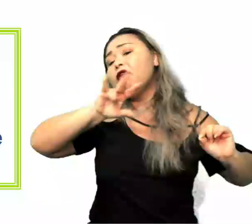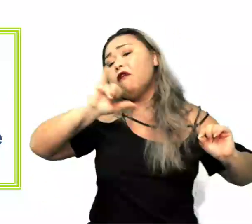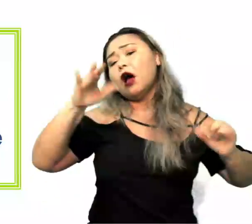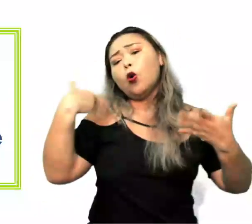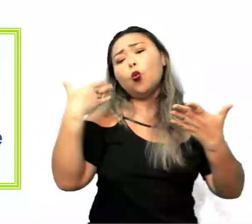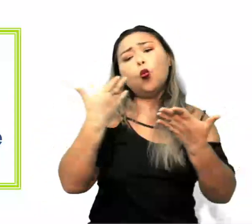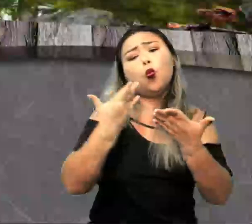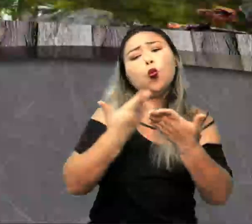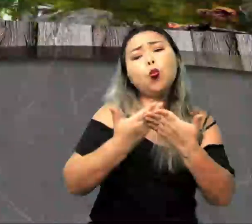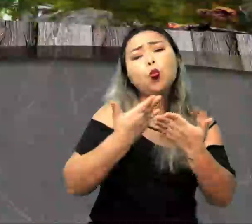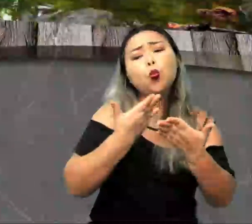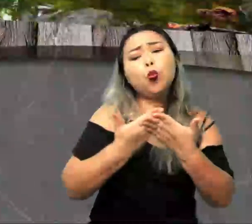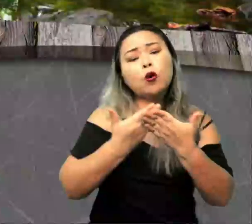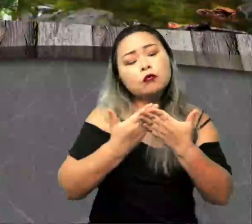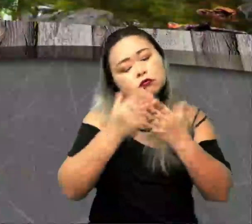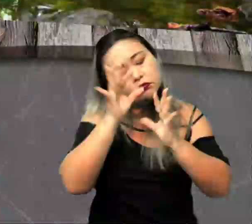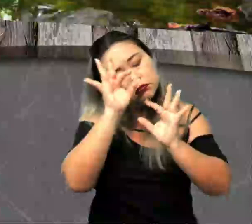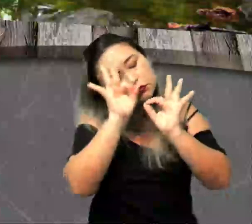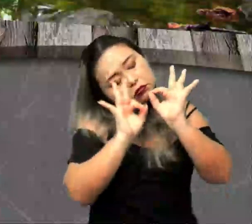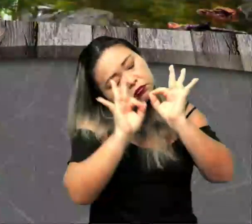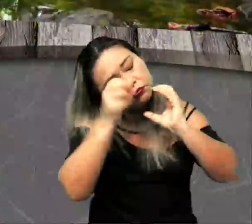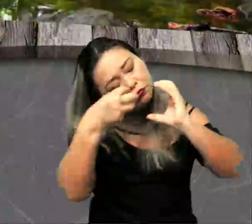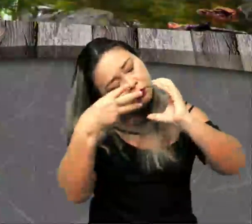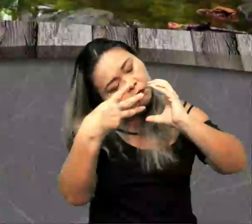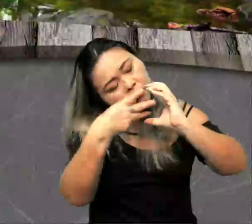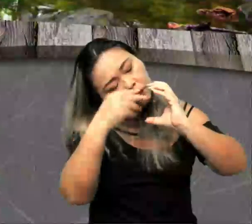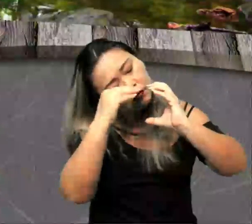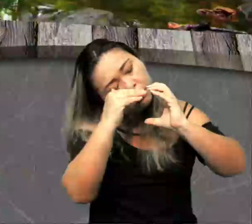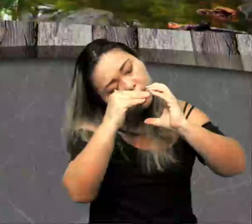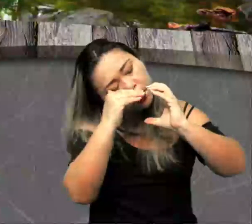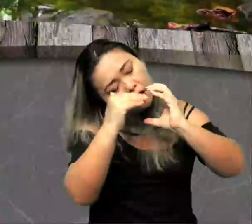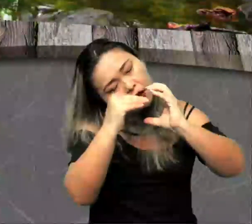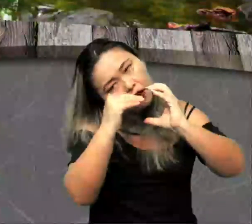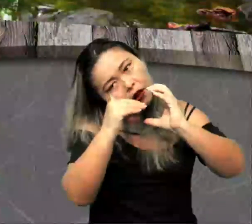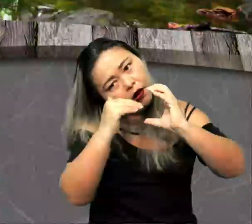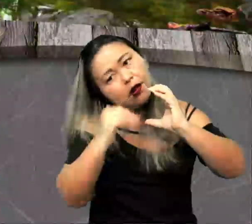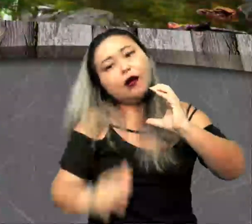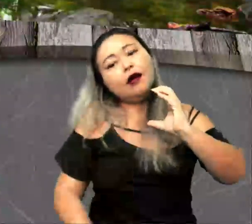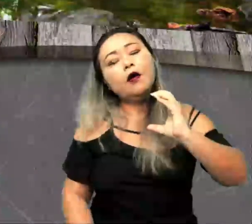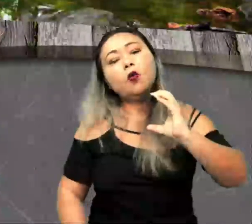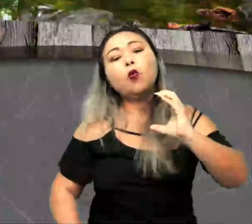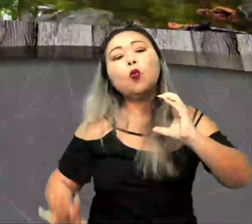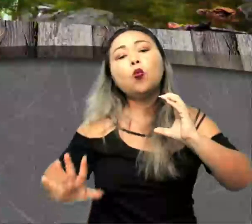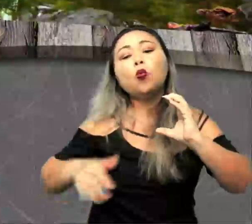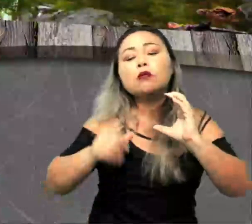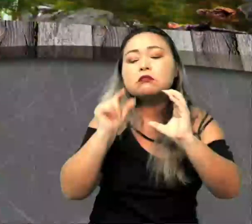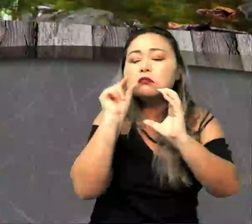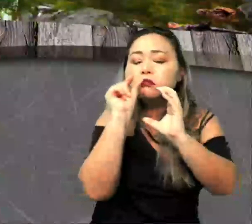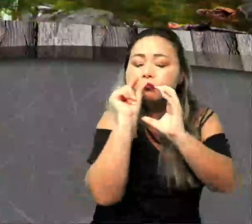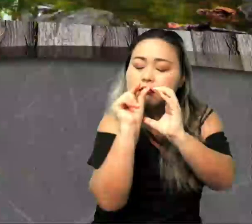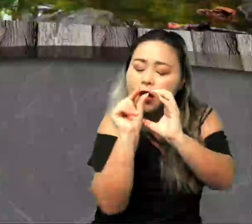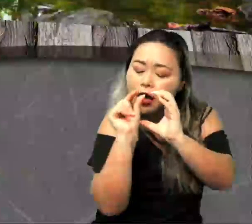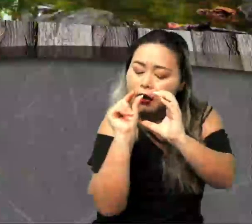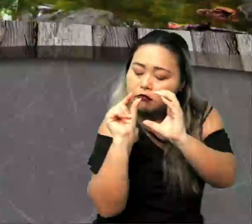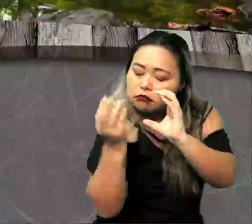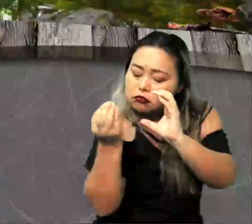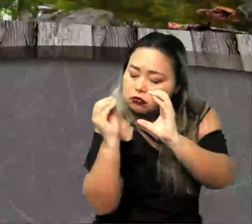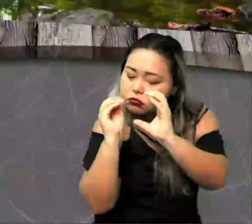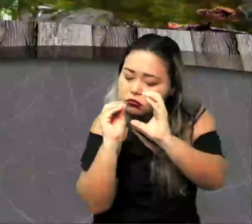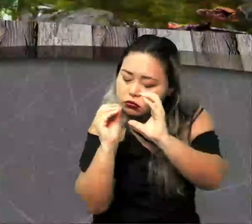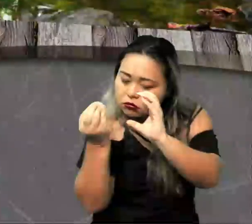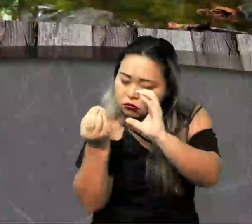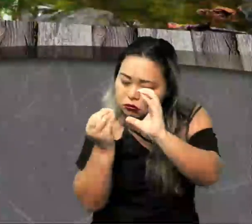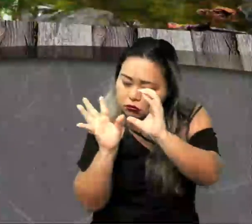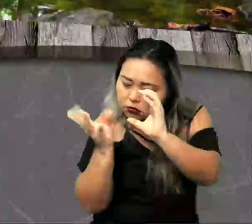que condizem à estrutura celular, certo? Quais são os compartimentos, aquilo que